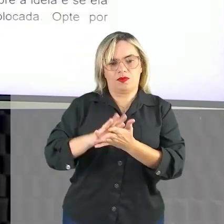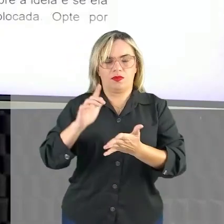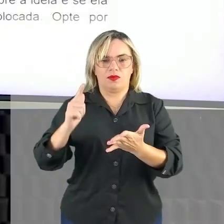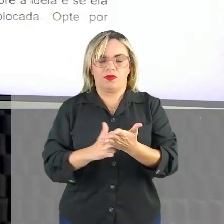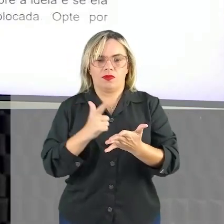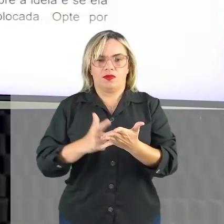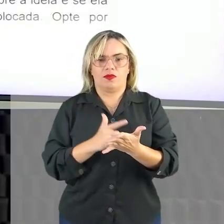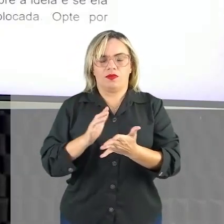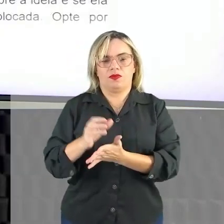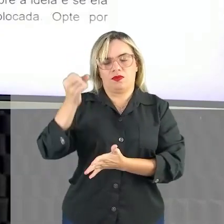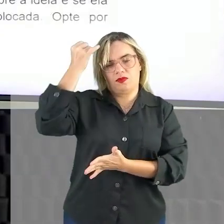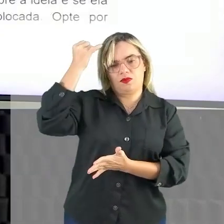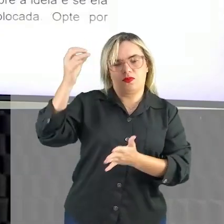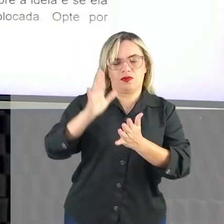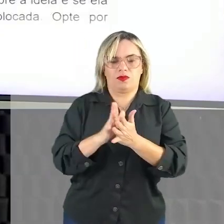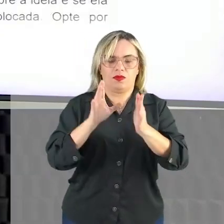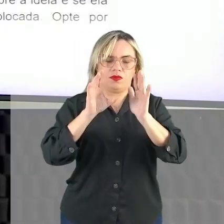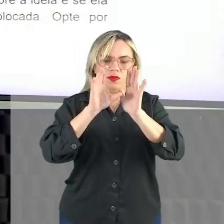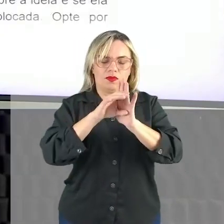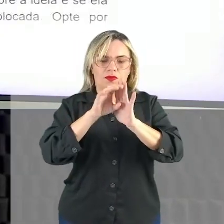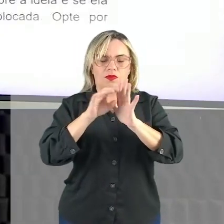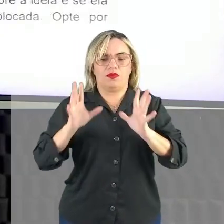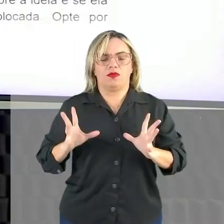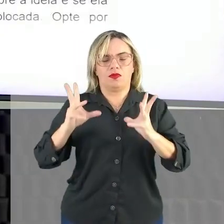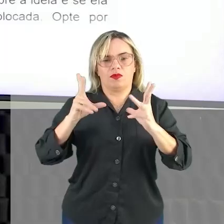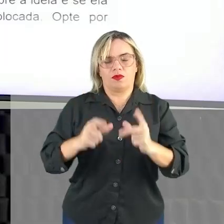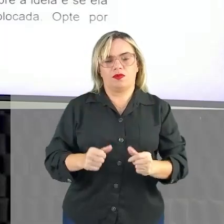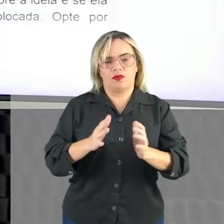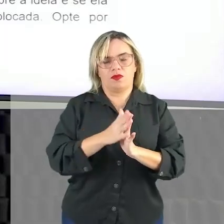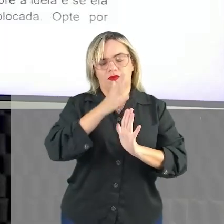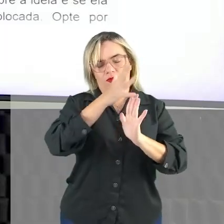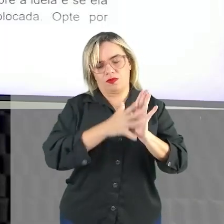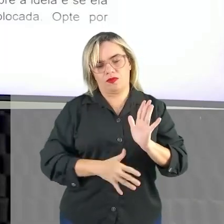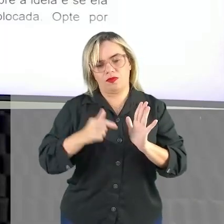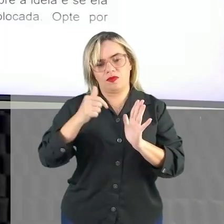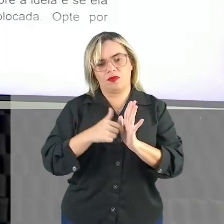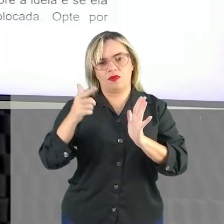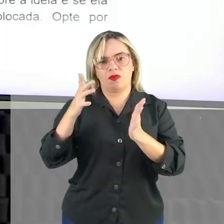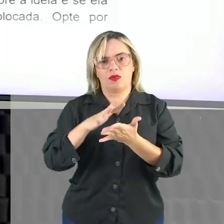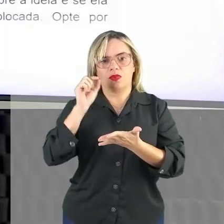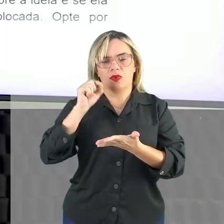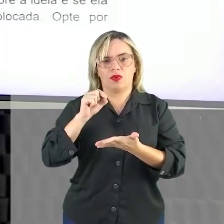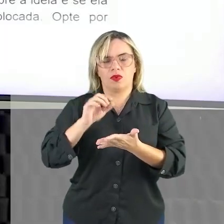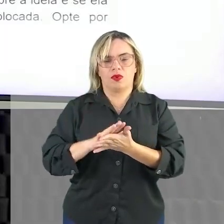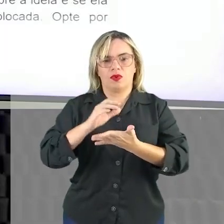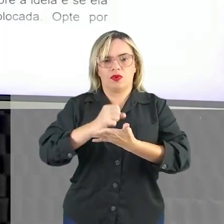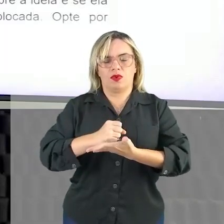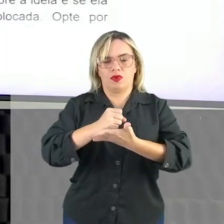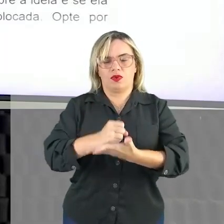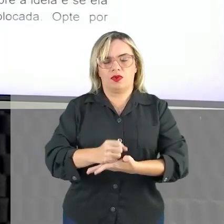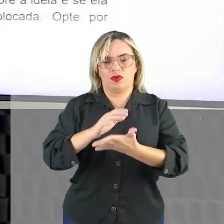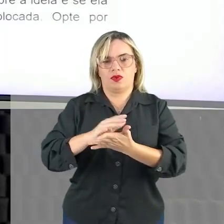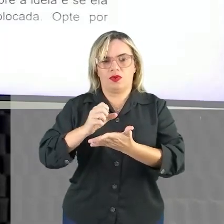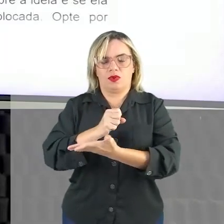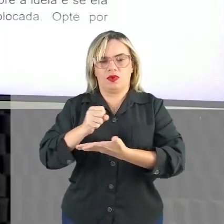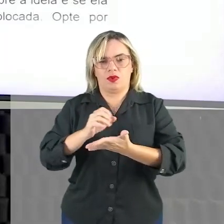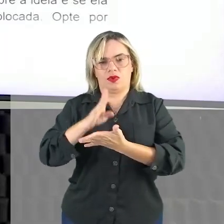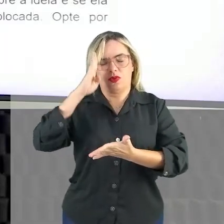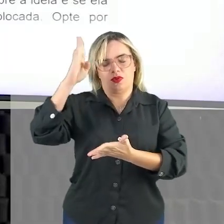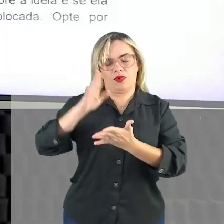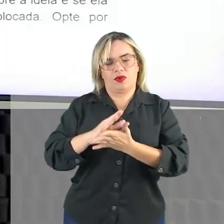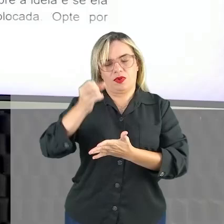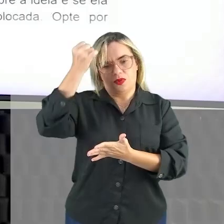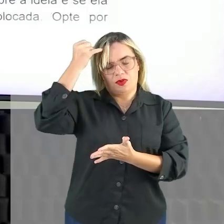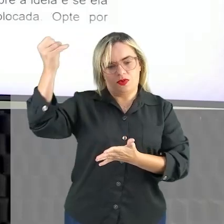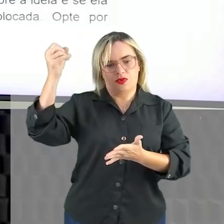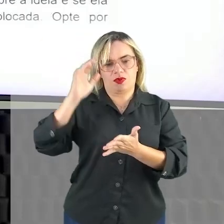a ideias, a conceitos, porque todo esse repertório vai ajudá-lo a fundamentar as suas principais ideias. E aqui